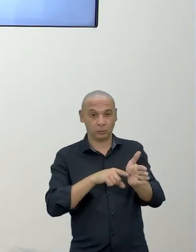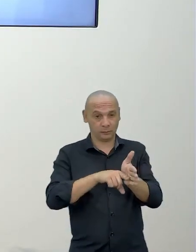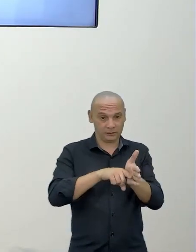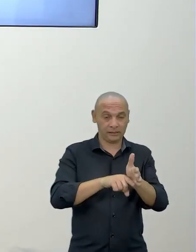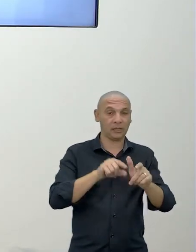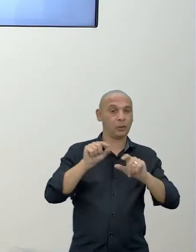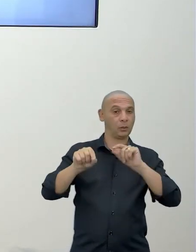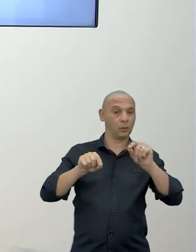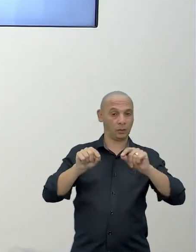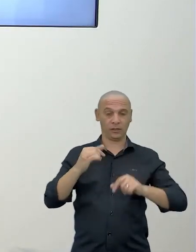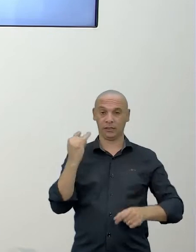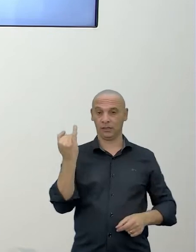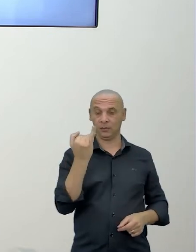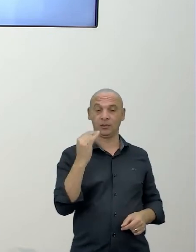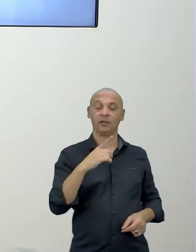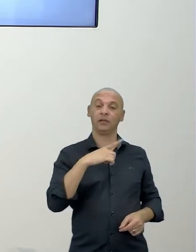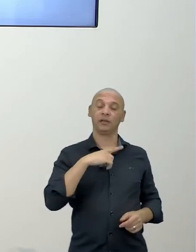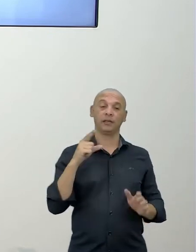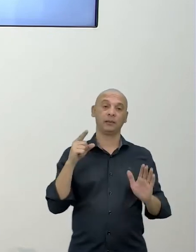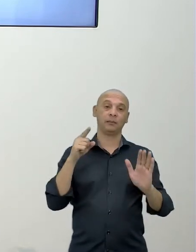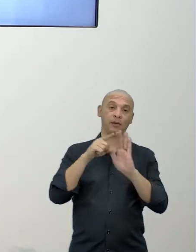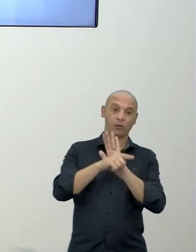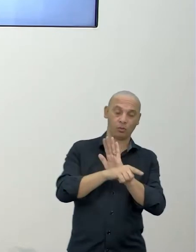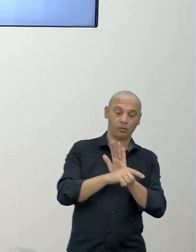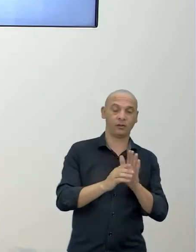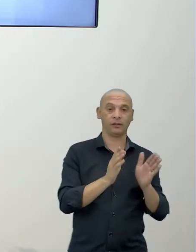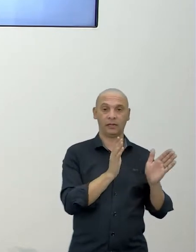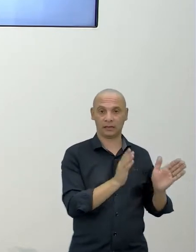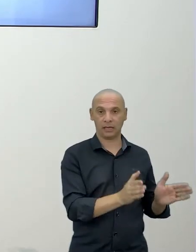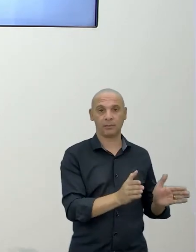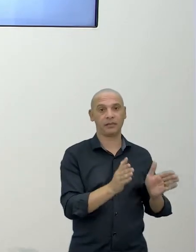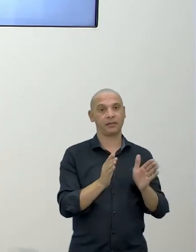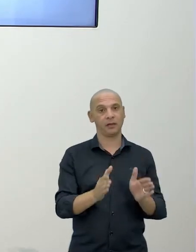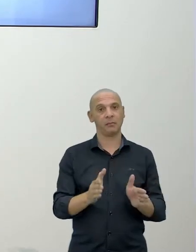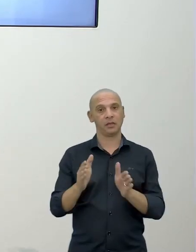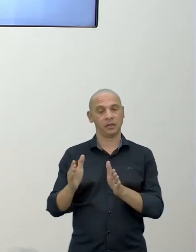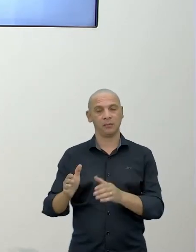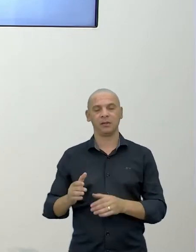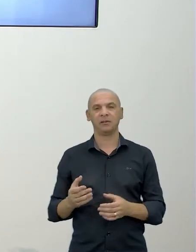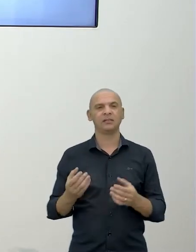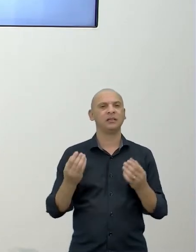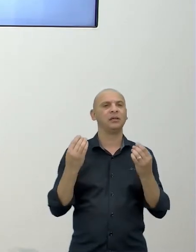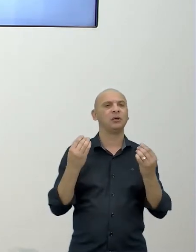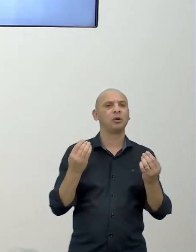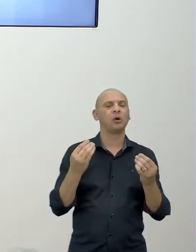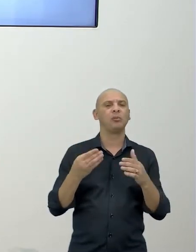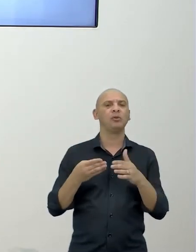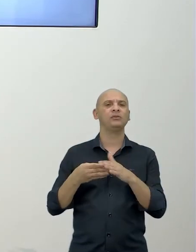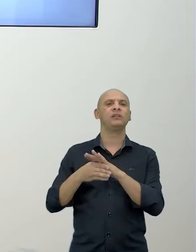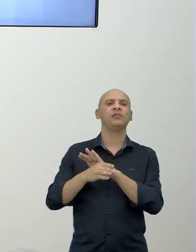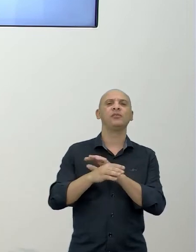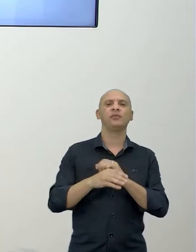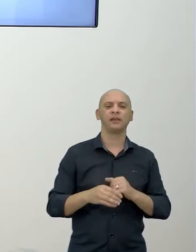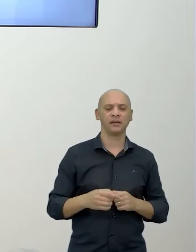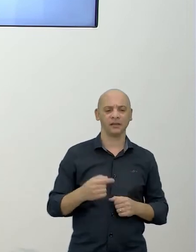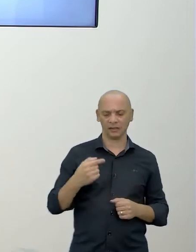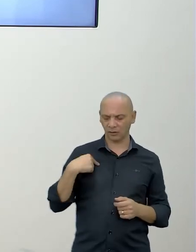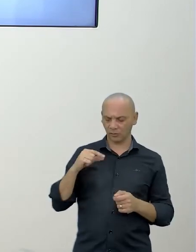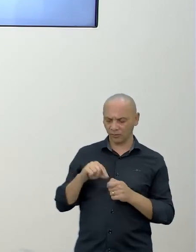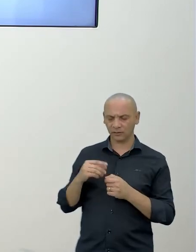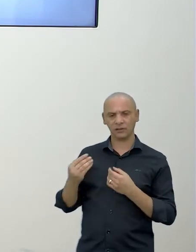o estudo de caso em si, que eu acho que também é um ponto importante, porque você tem perguntas